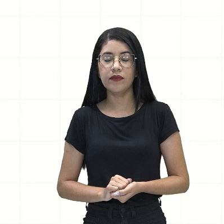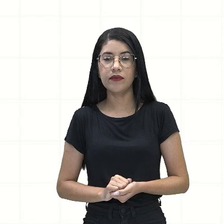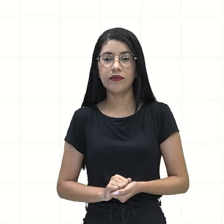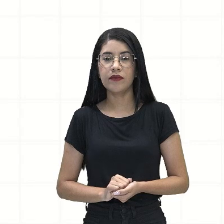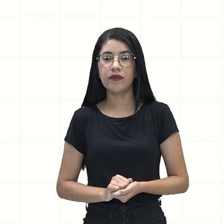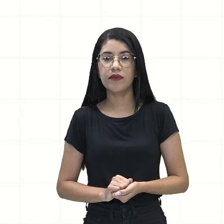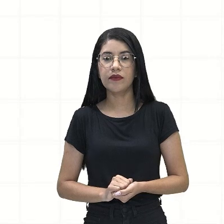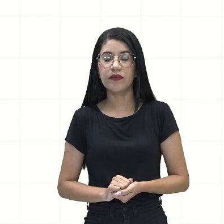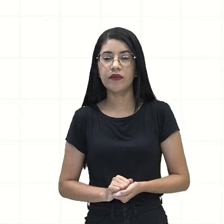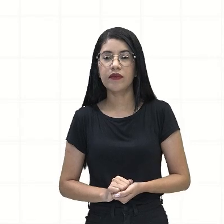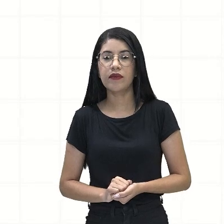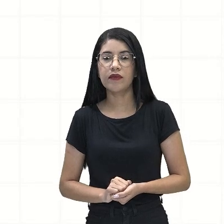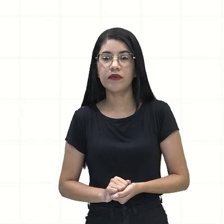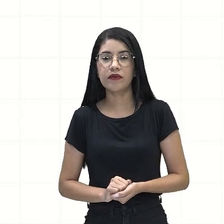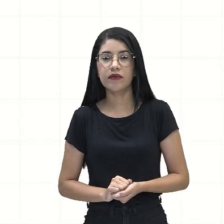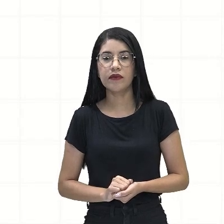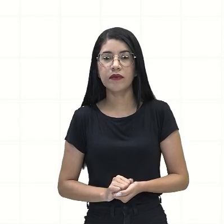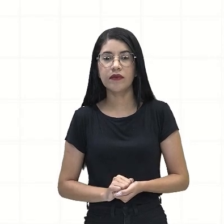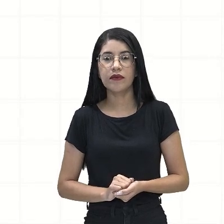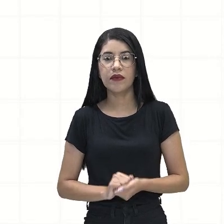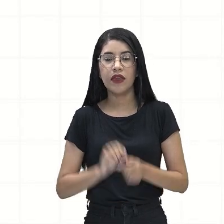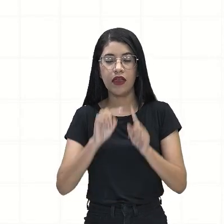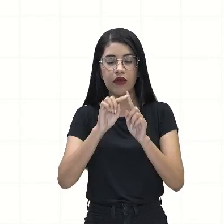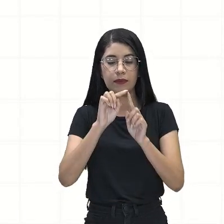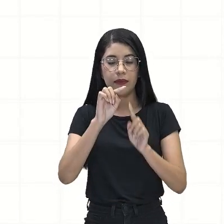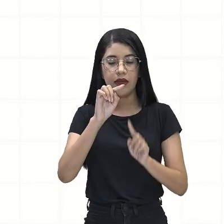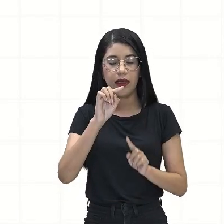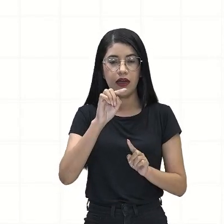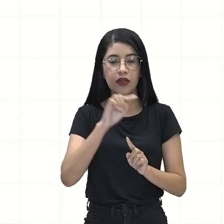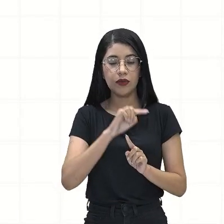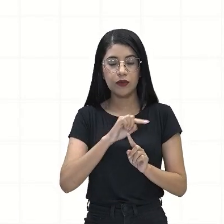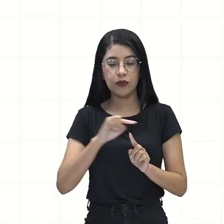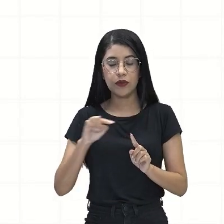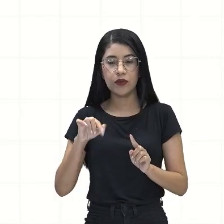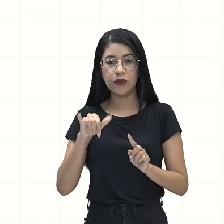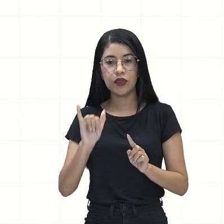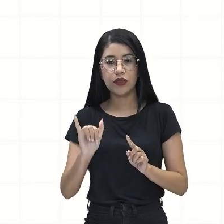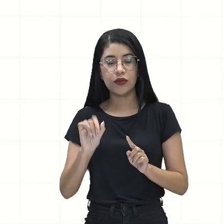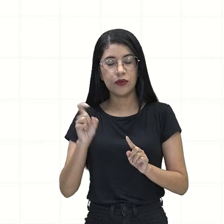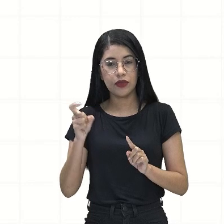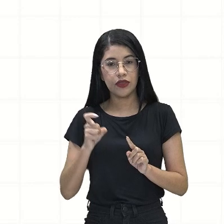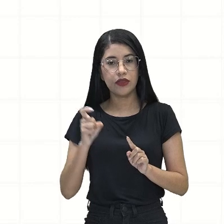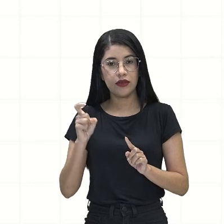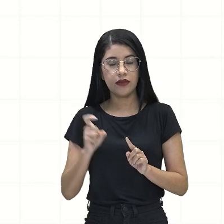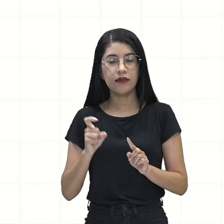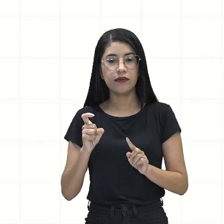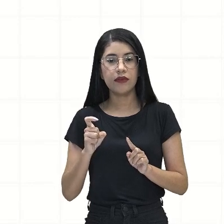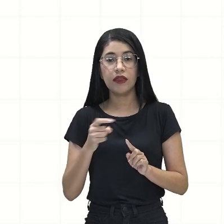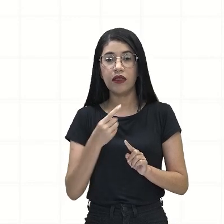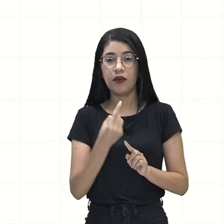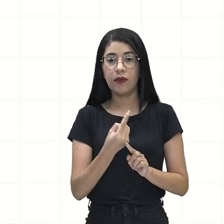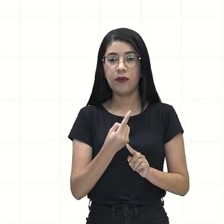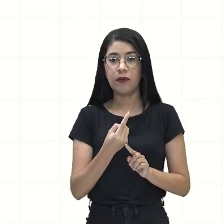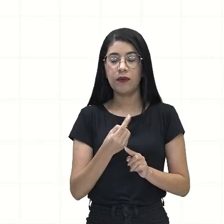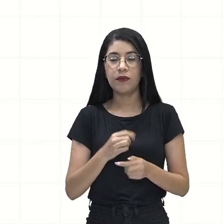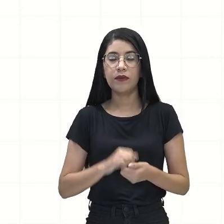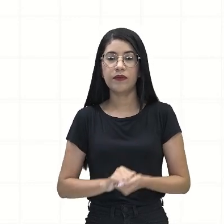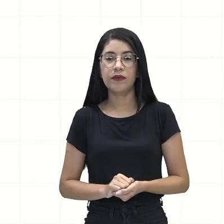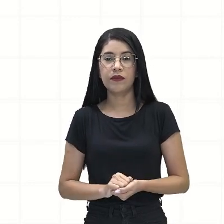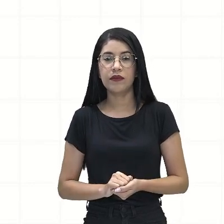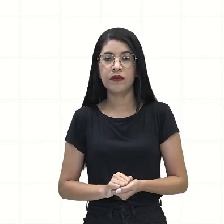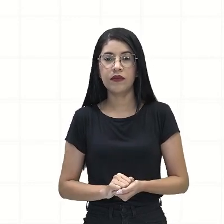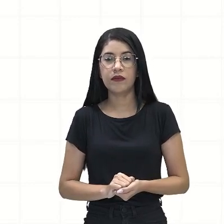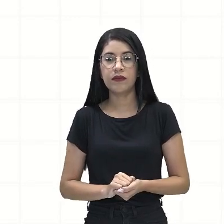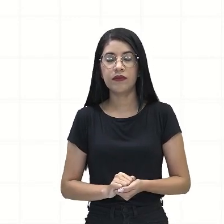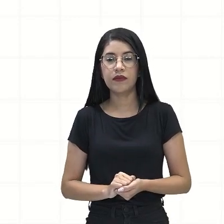aqui o ponto B e eu ligo ele no X. Então, o X é igual a 1. Olha só aqui o X,